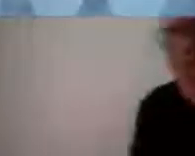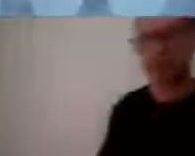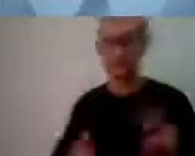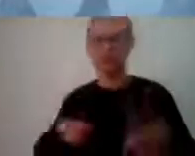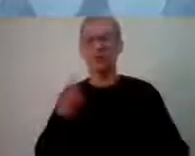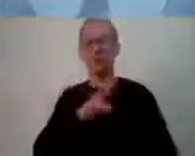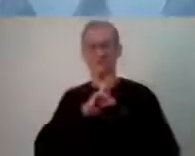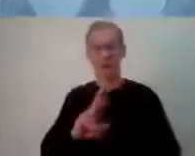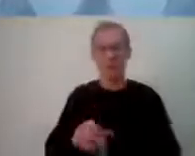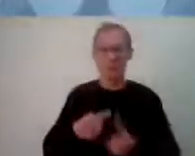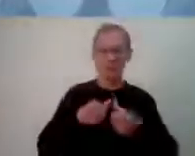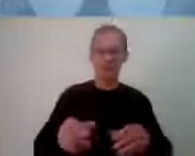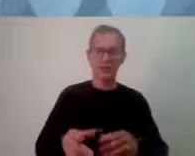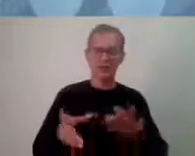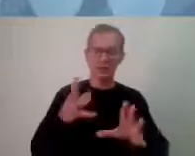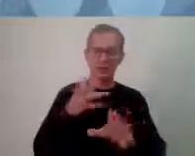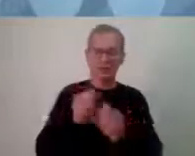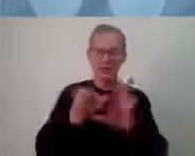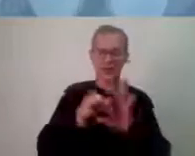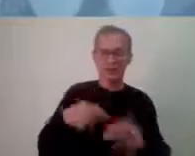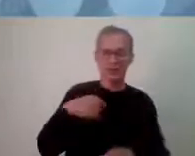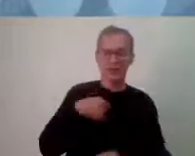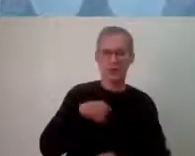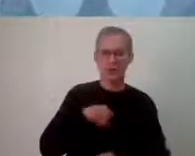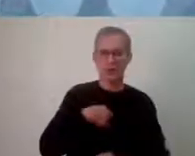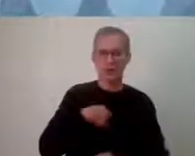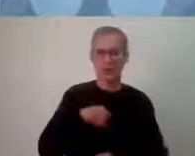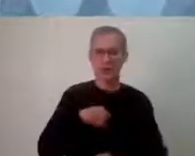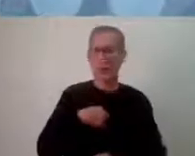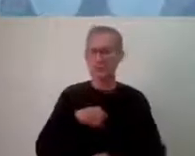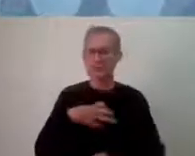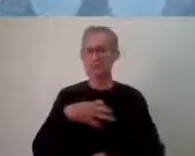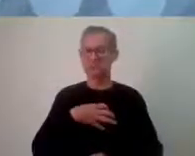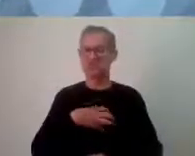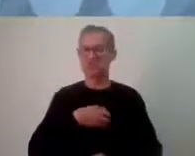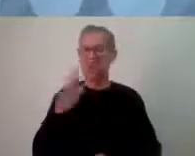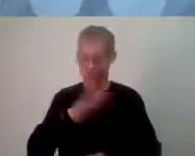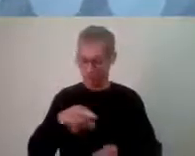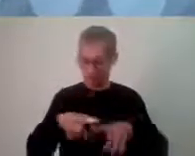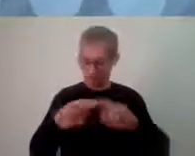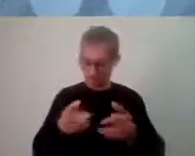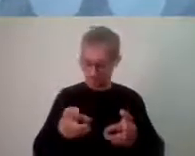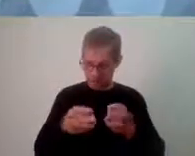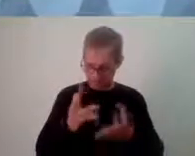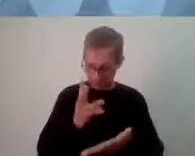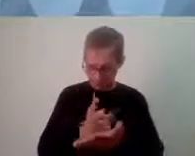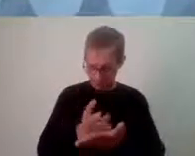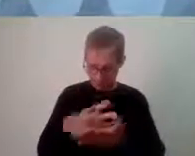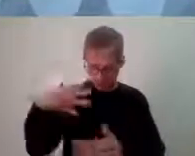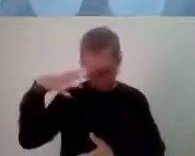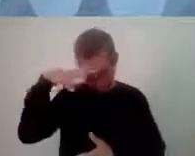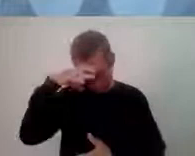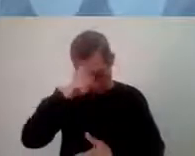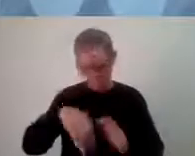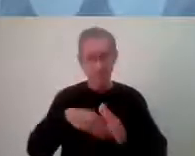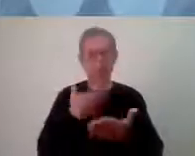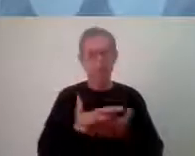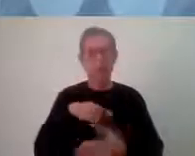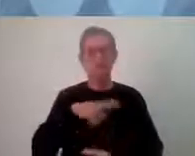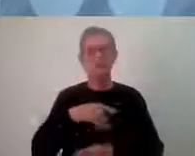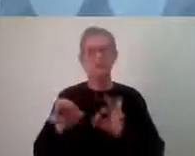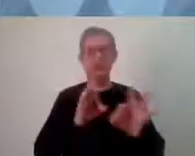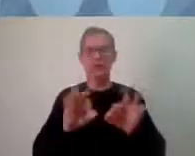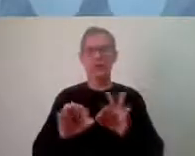para a gente resolver essas integrais, aqui eu fui um pouquinho maldosa, né? Eu quero ver se vocês estão espertos mesmo aí. A gente vai ter que dar